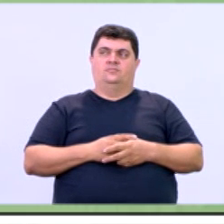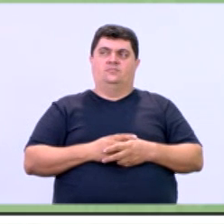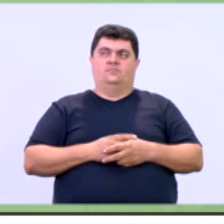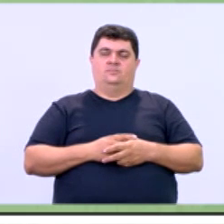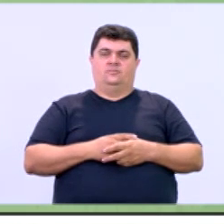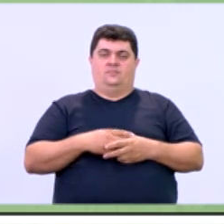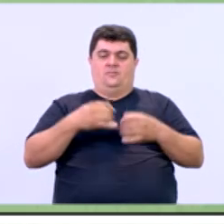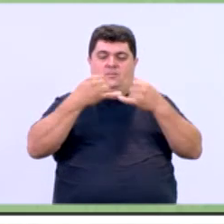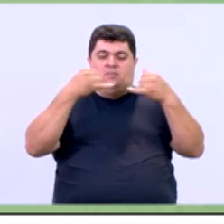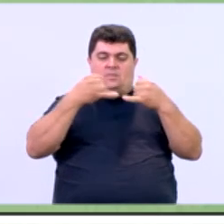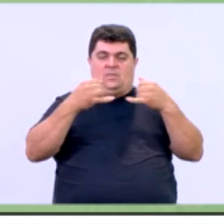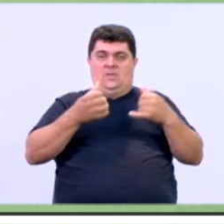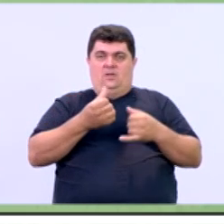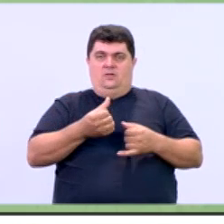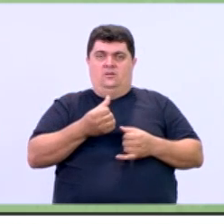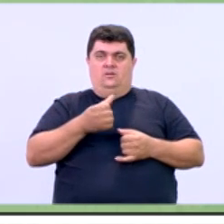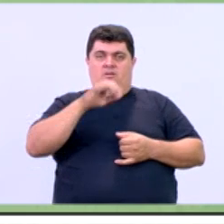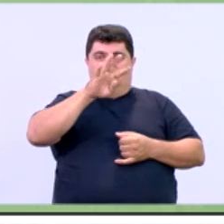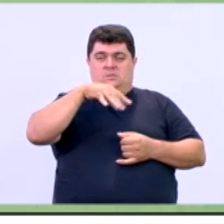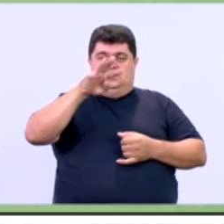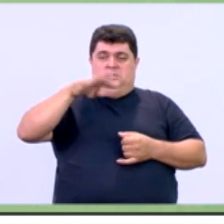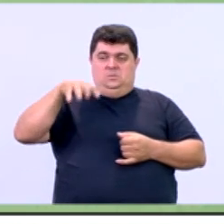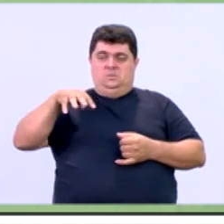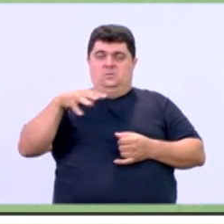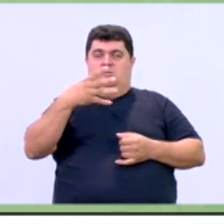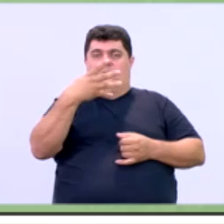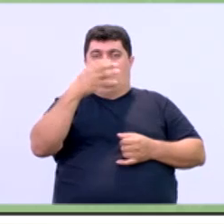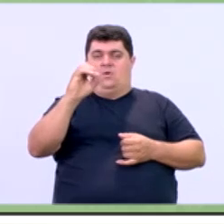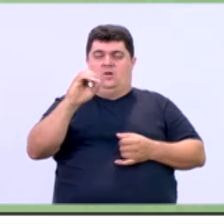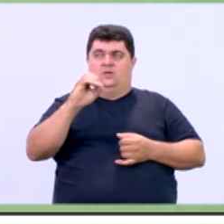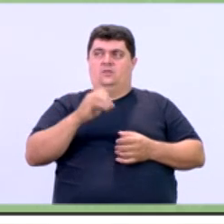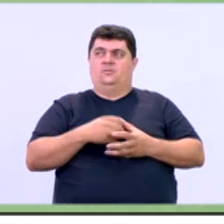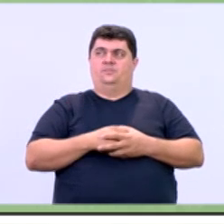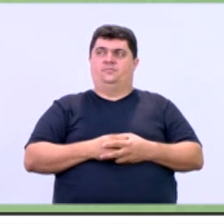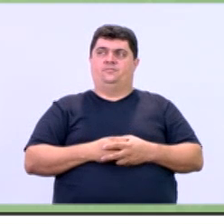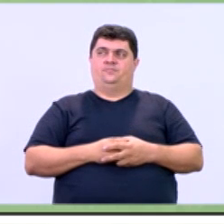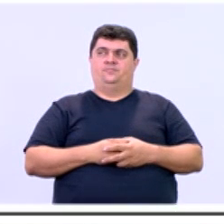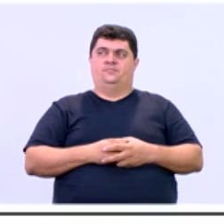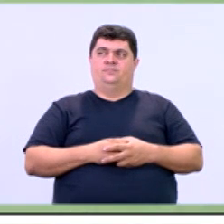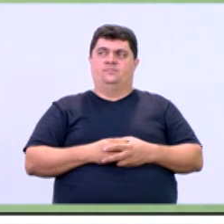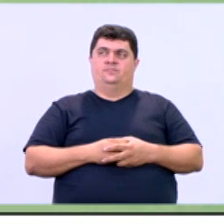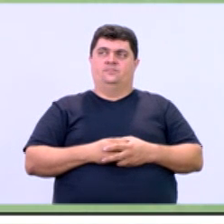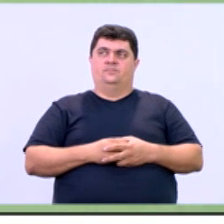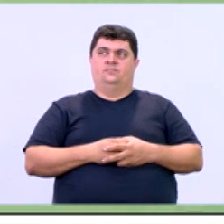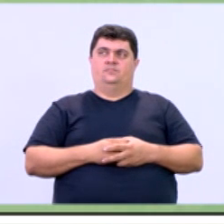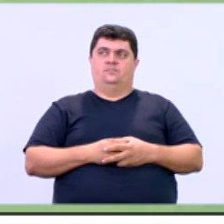6 linhas e 40 colunas nesse nosso exemplo.